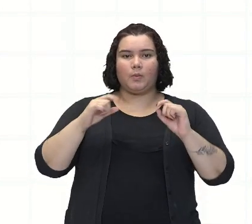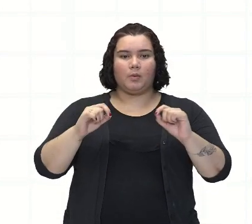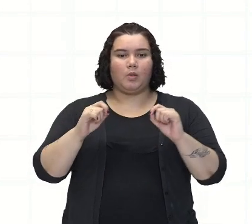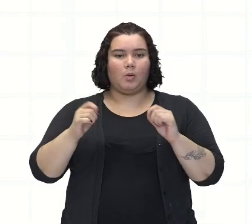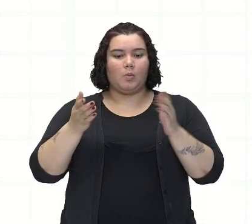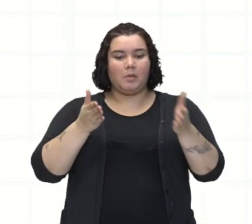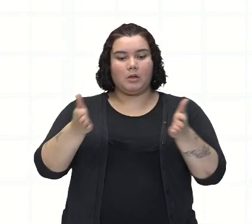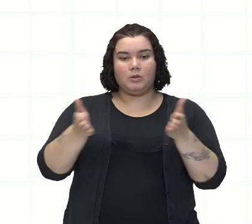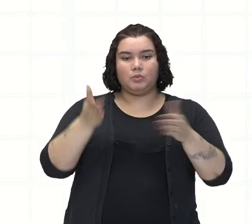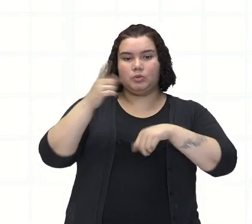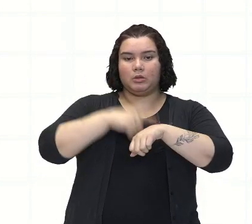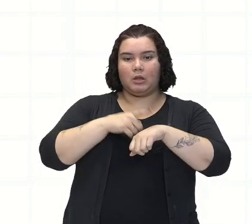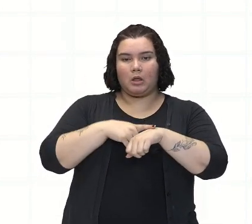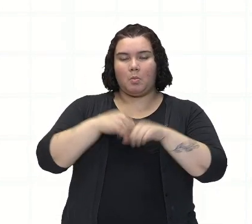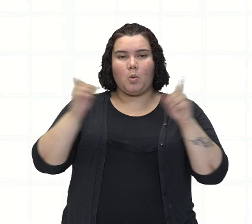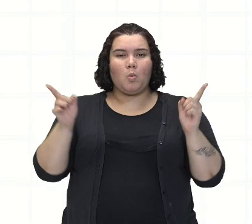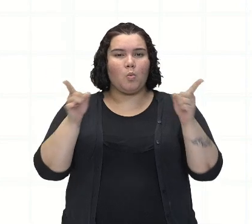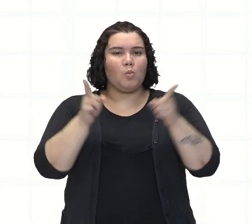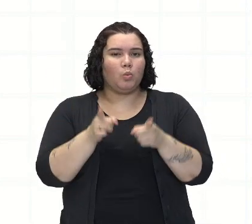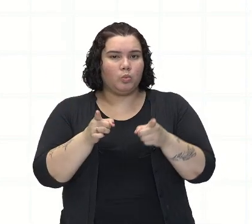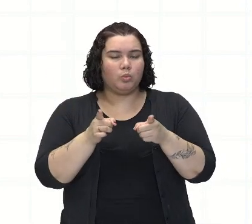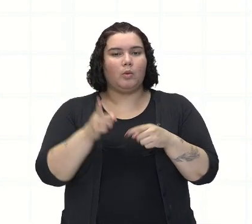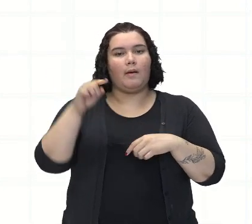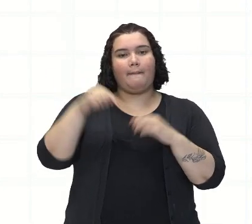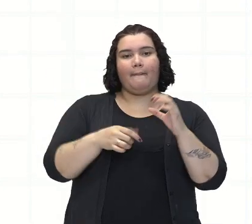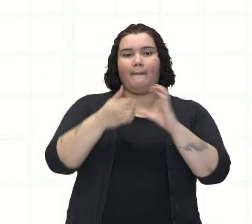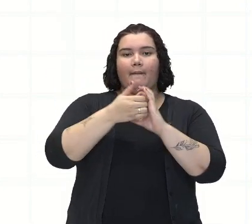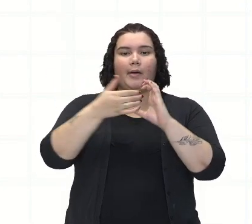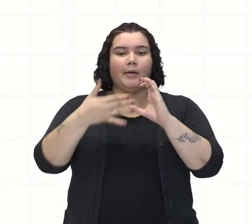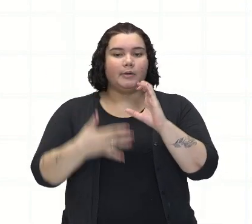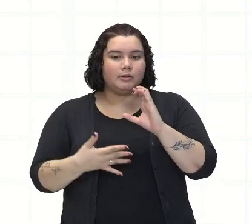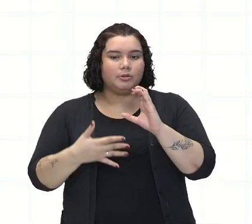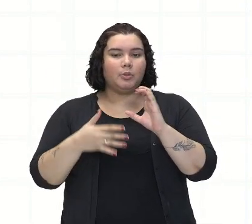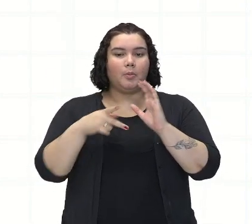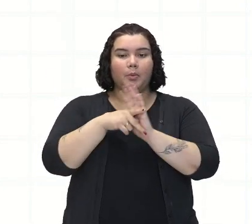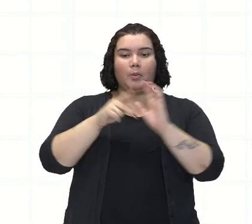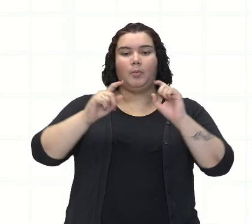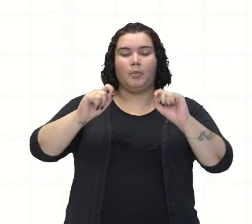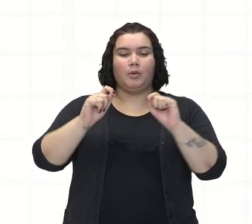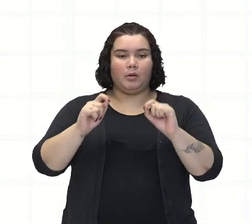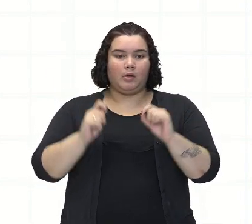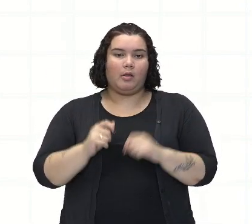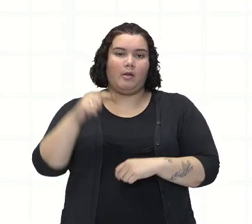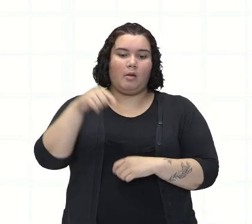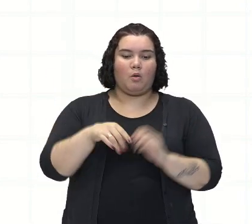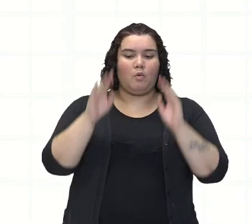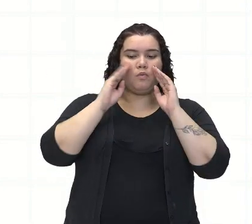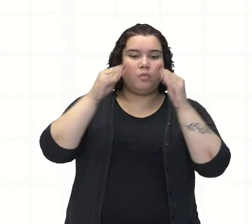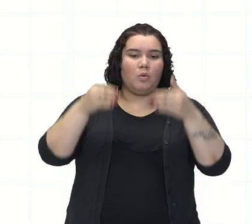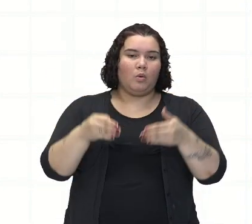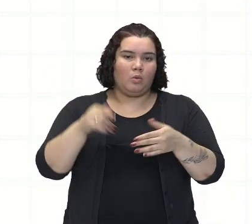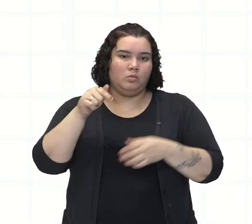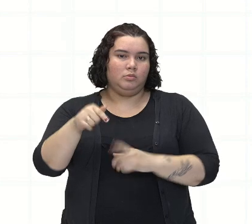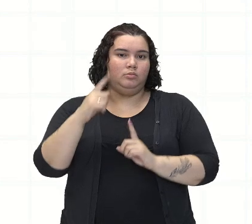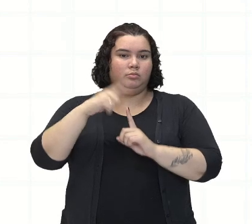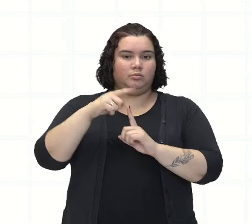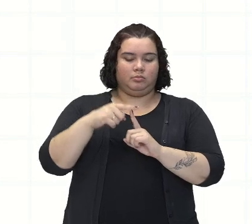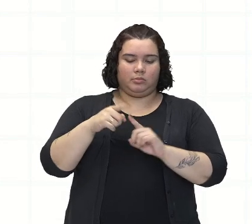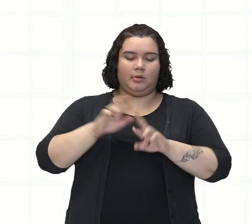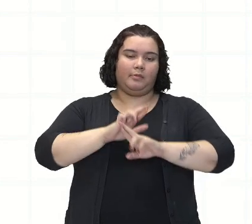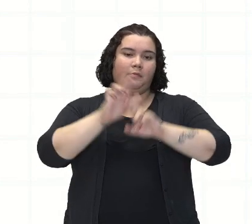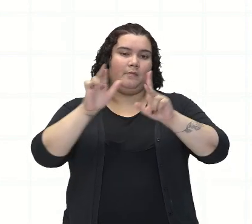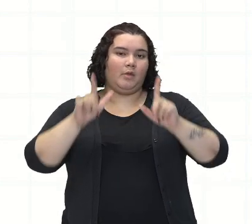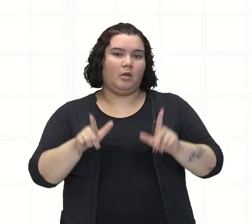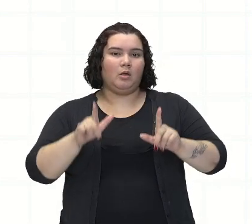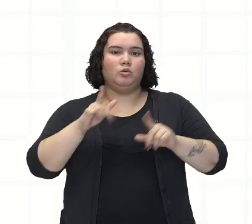tempo menor, são caracterizadas justamente pelo foco num conflito central, que é diferente, por exemplo, de um romance,